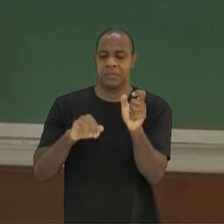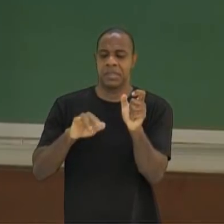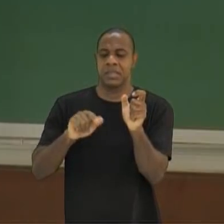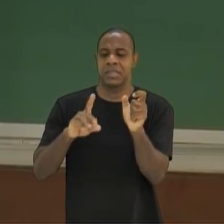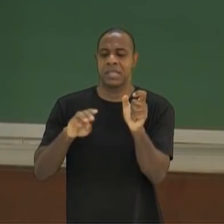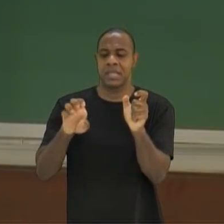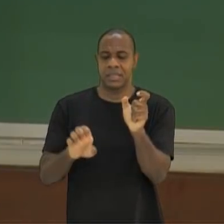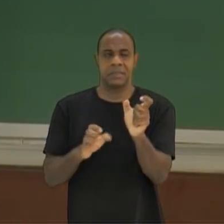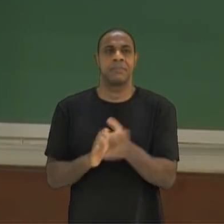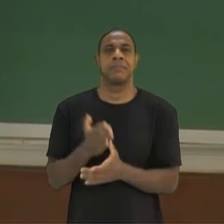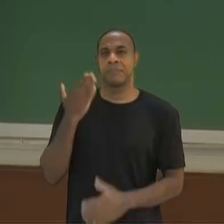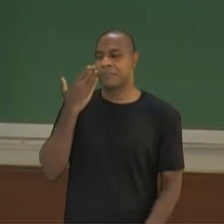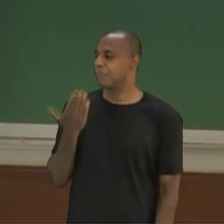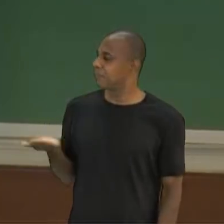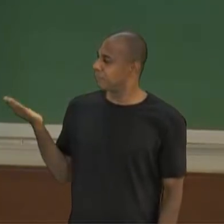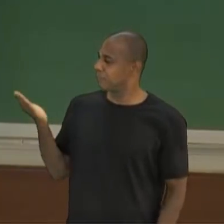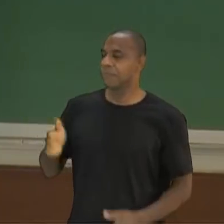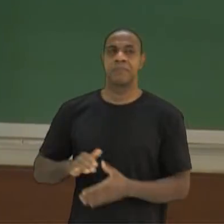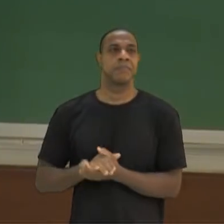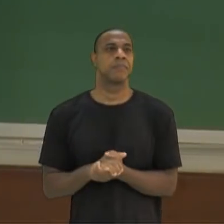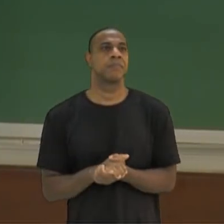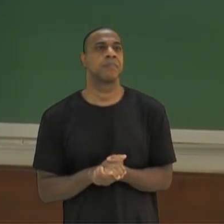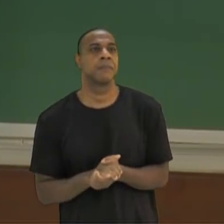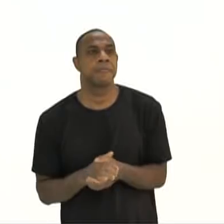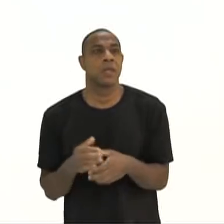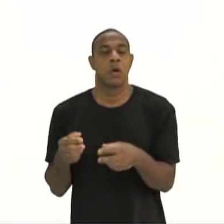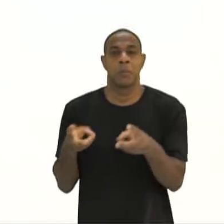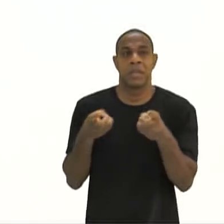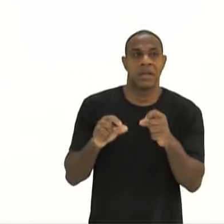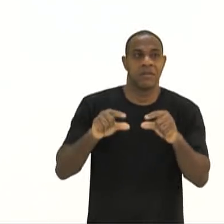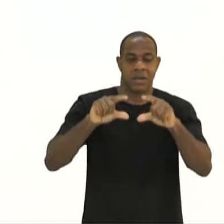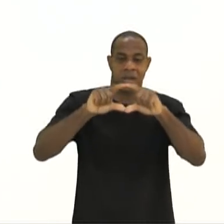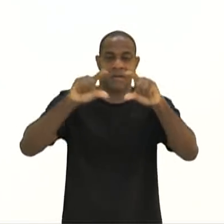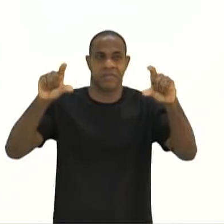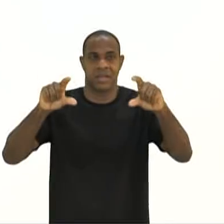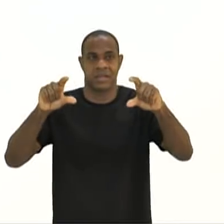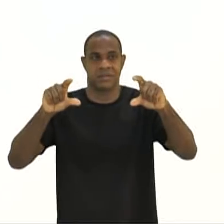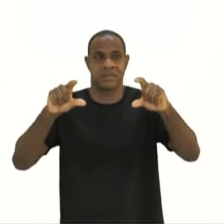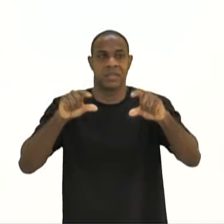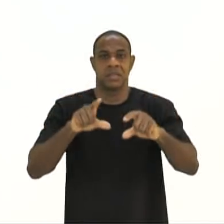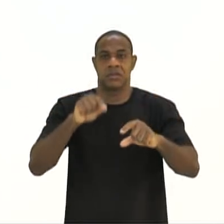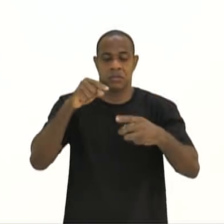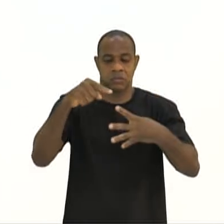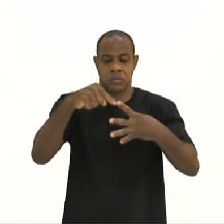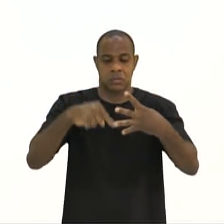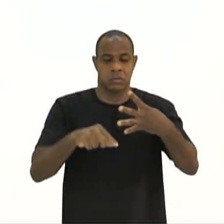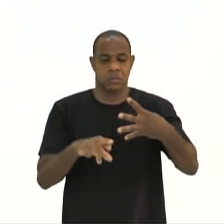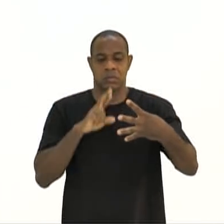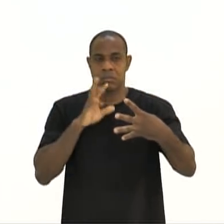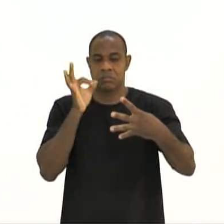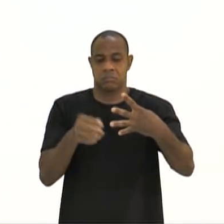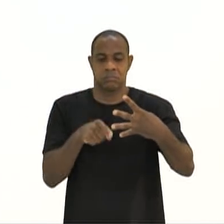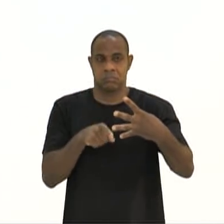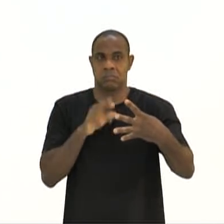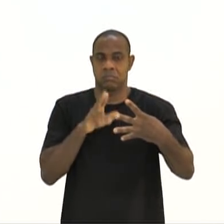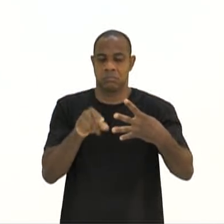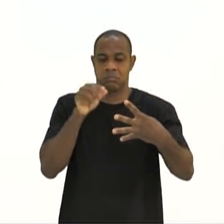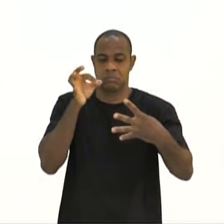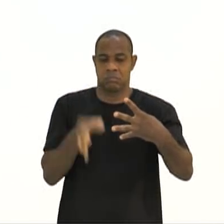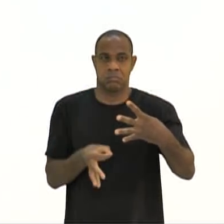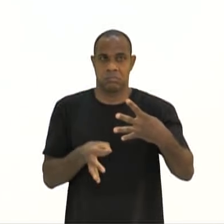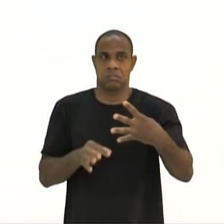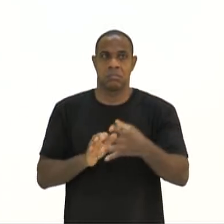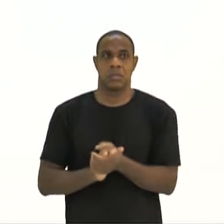então, vamos para um quiz agora. Observe a frase e assinale um X na alternativa correta.